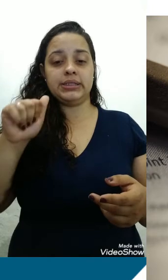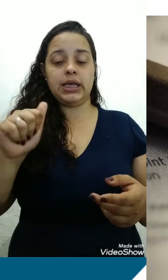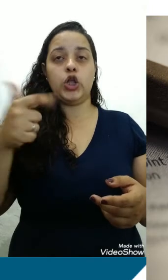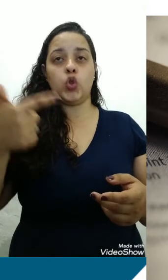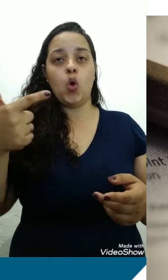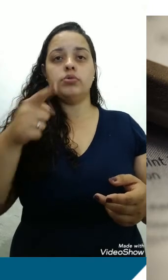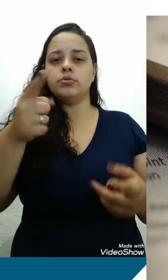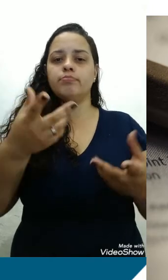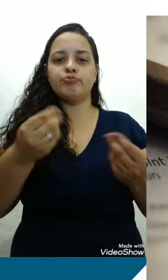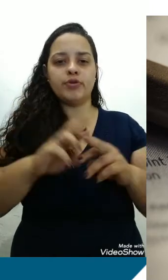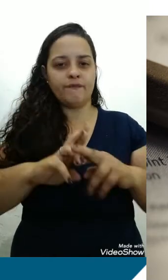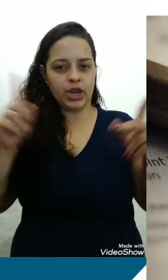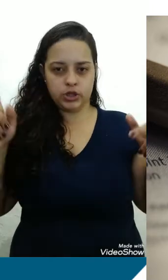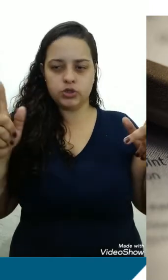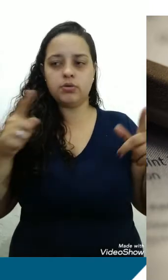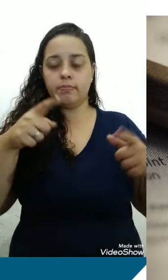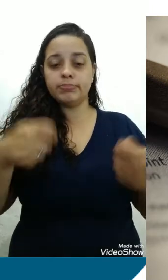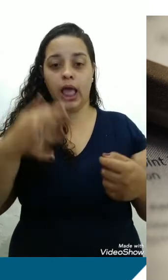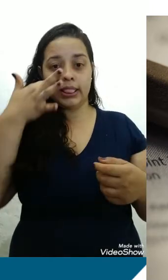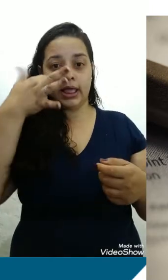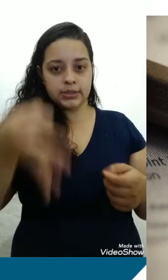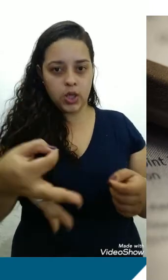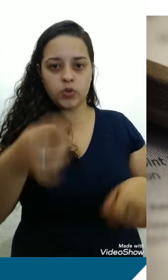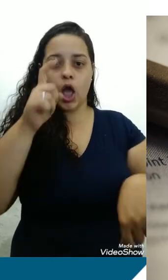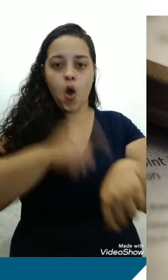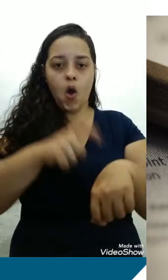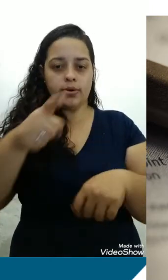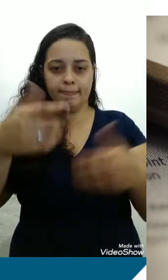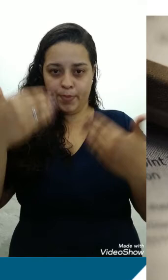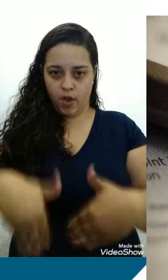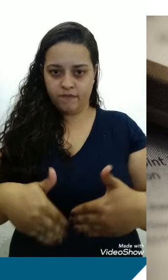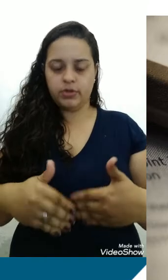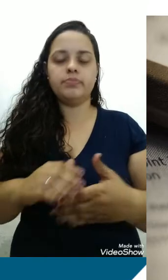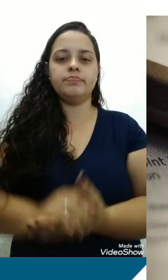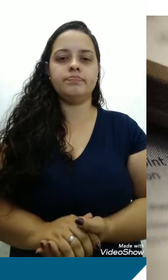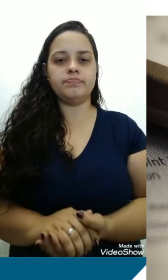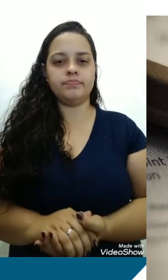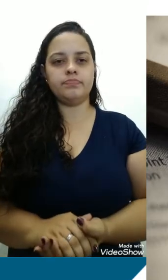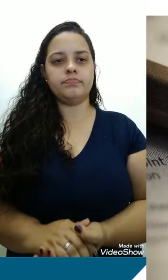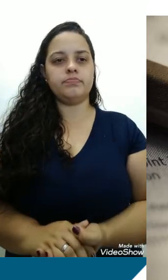outras competências e é muito importante que vocês se atentem a isso no momento de fazer a prova.